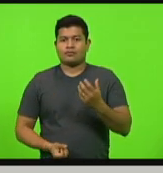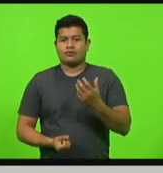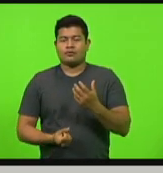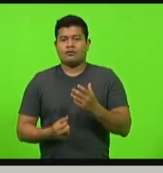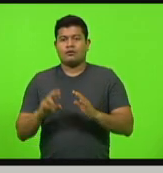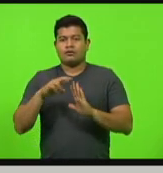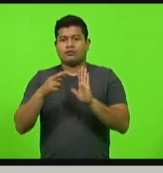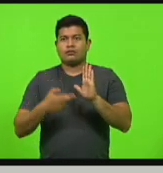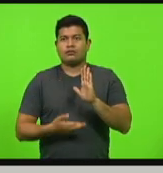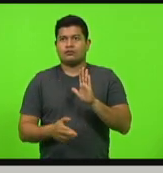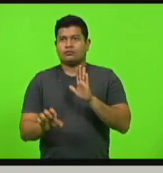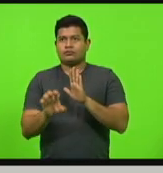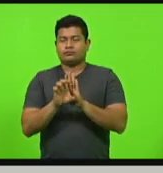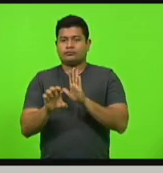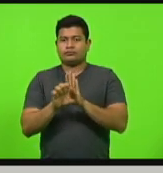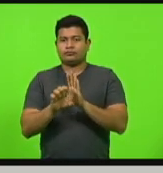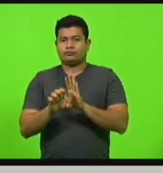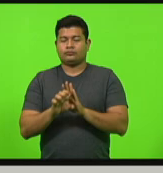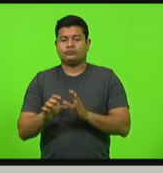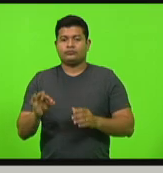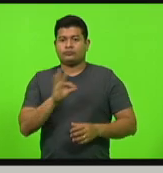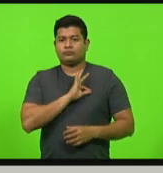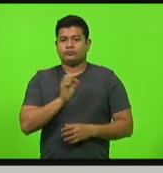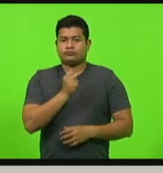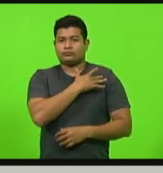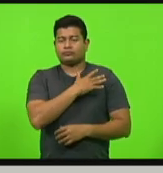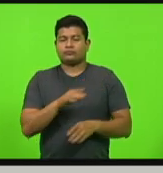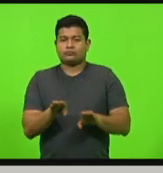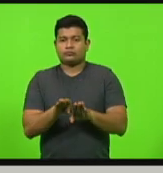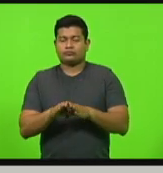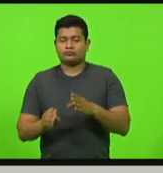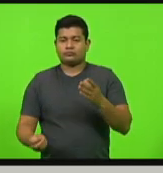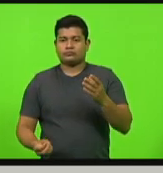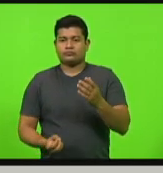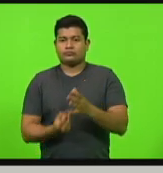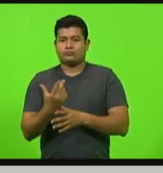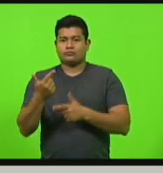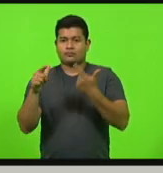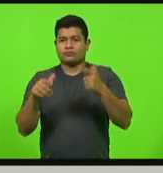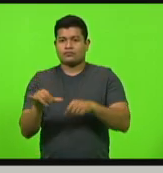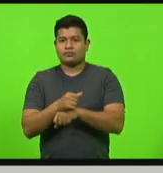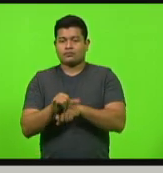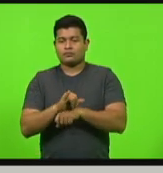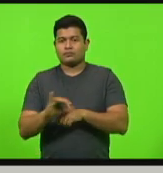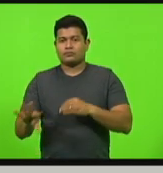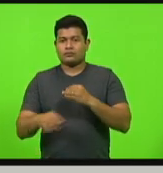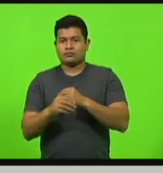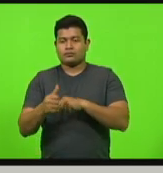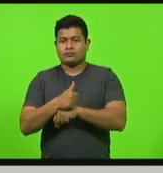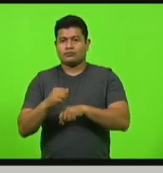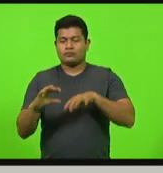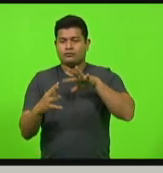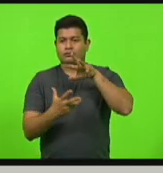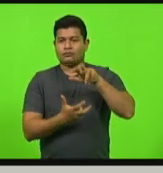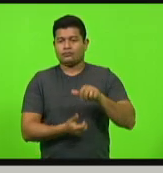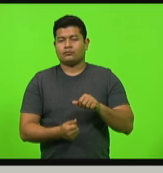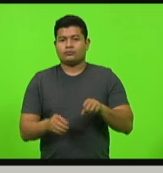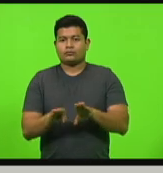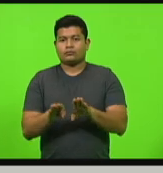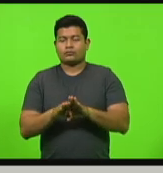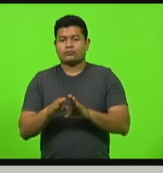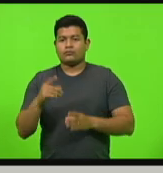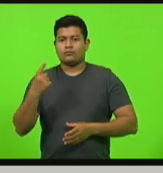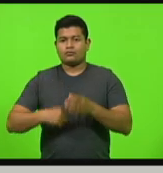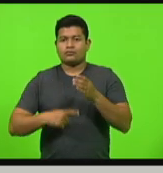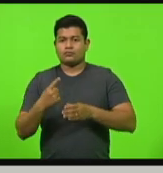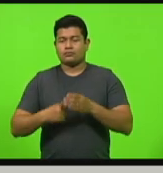da outras providências, com emenda substitutiva global e pareceres favoráveis das Comissões de Constituição e Justiça, Trabalho, Administração e Serviço